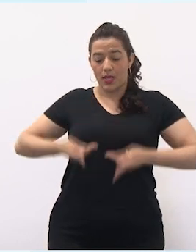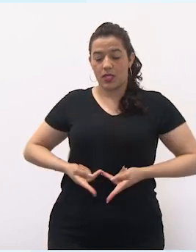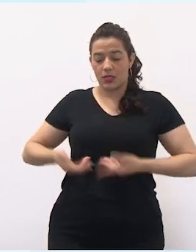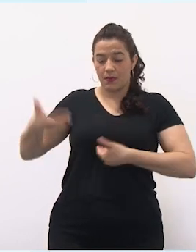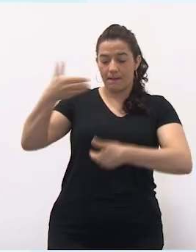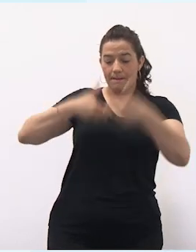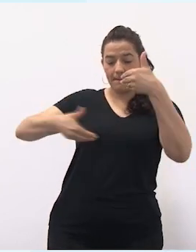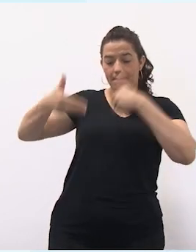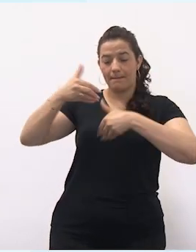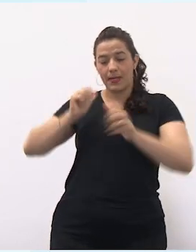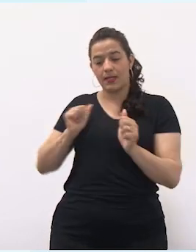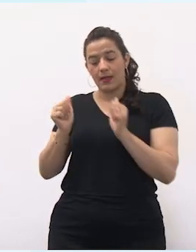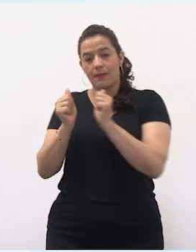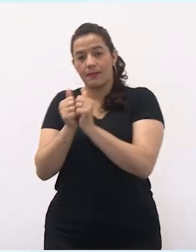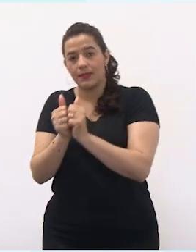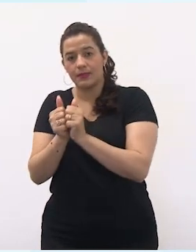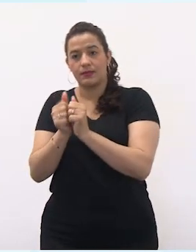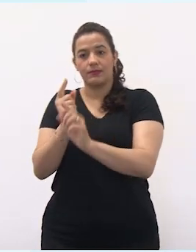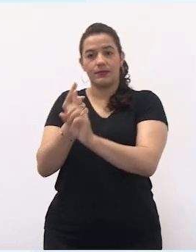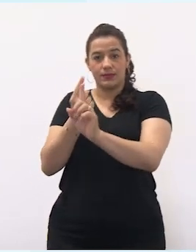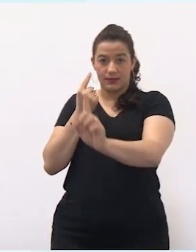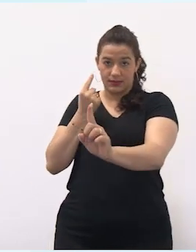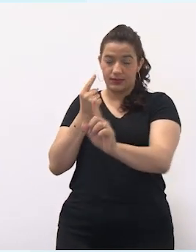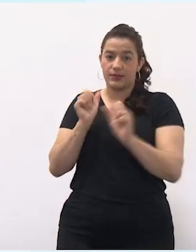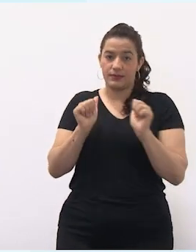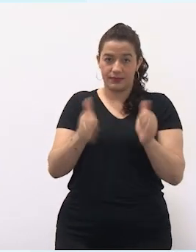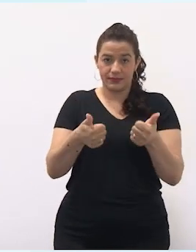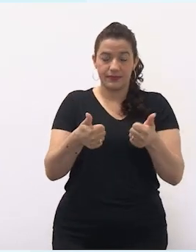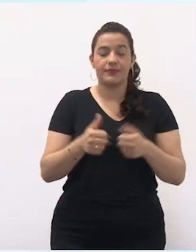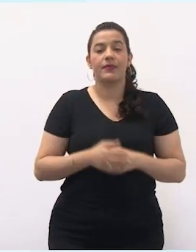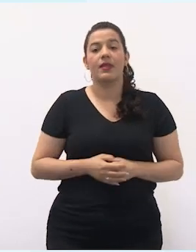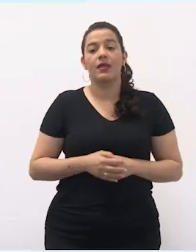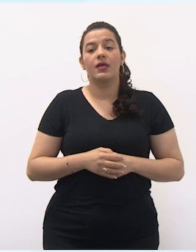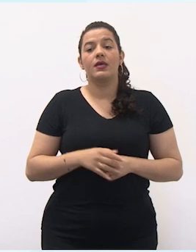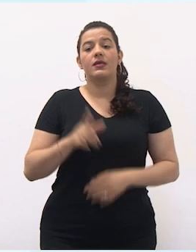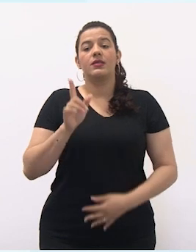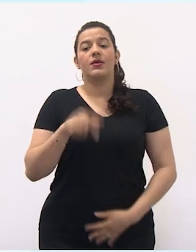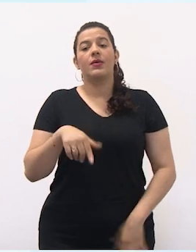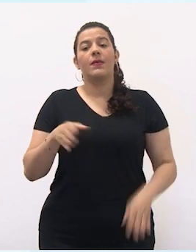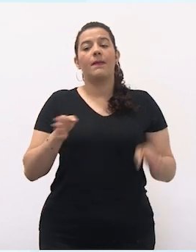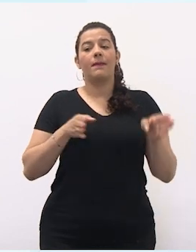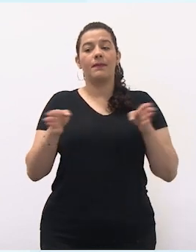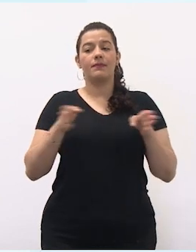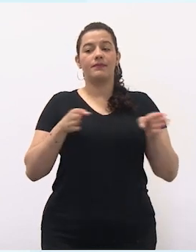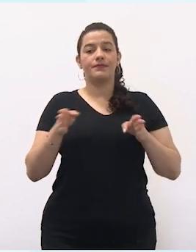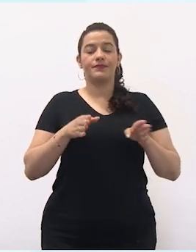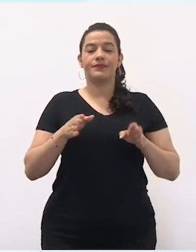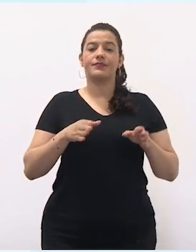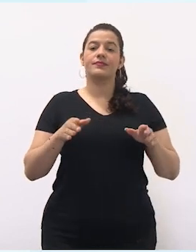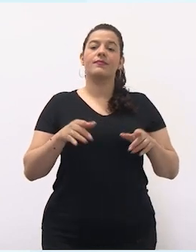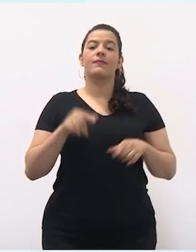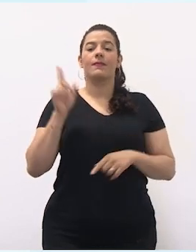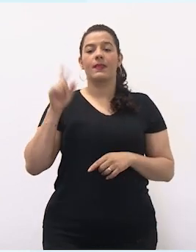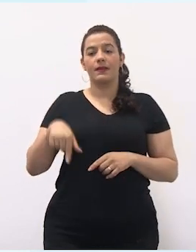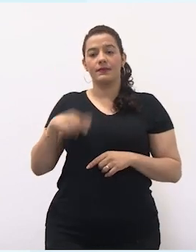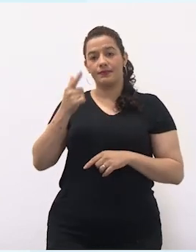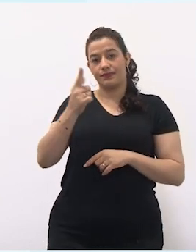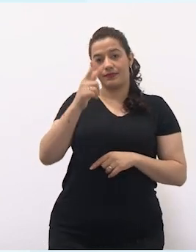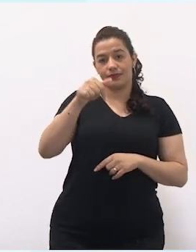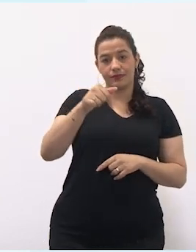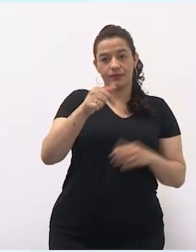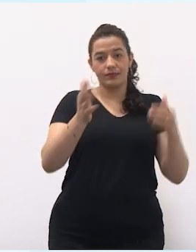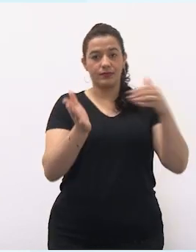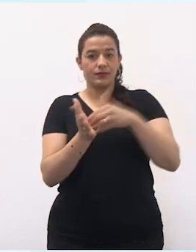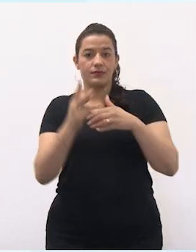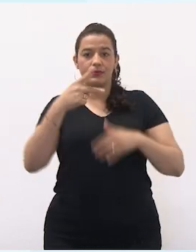e na aproximação mesmo na distância. É isso. Então, o período para desenvolver essas atividades serão do dia 17